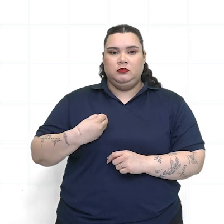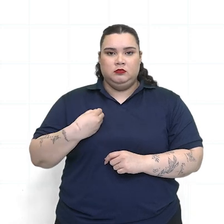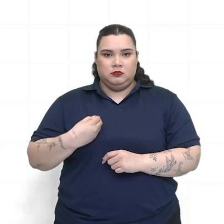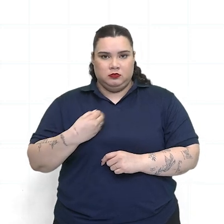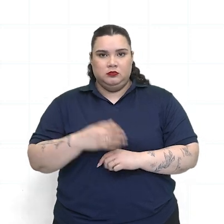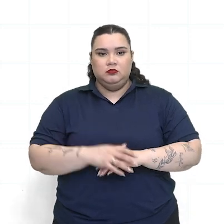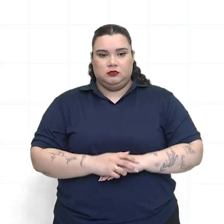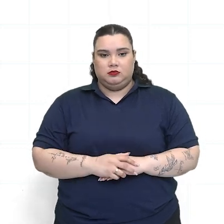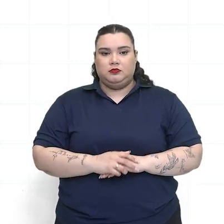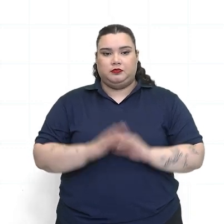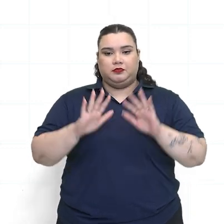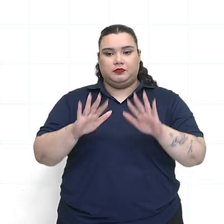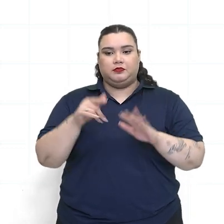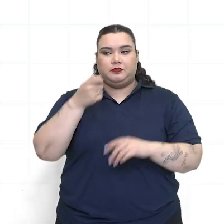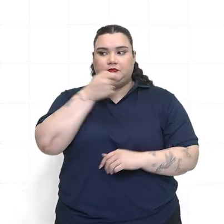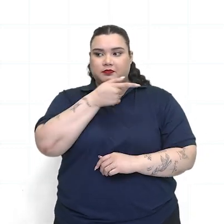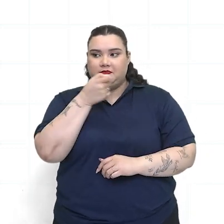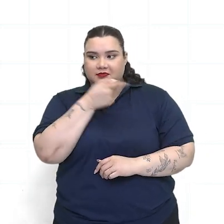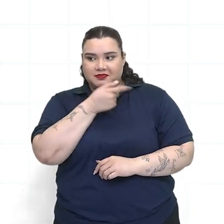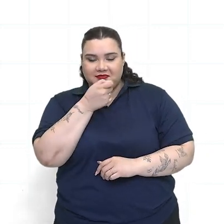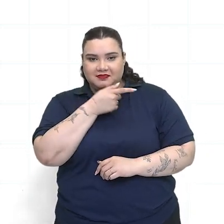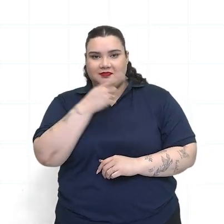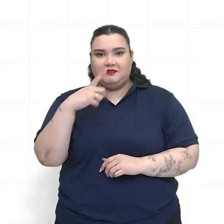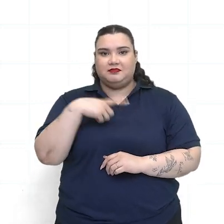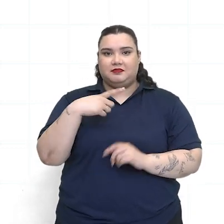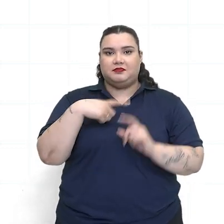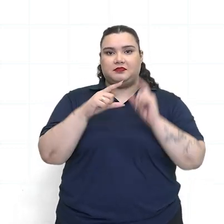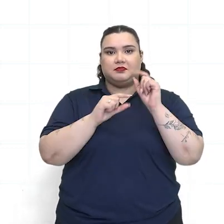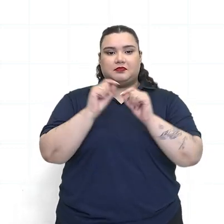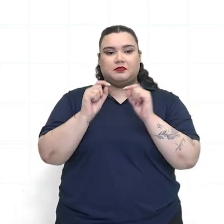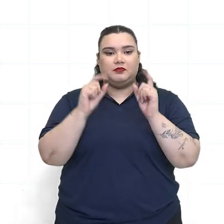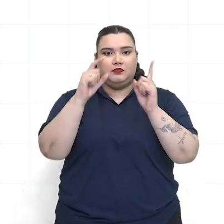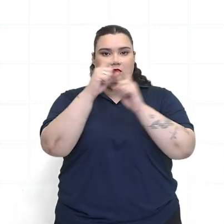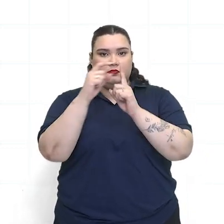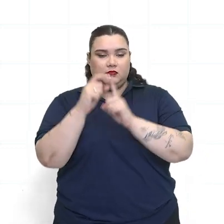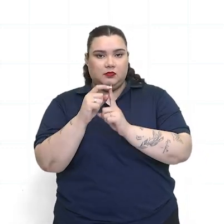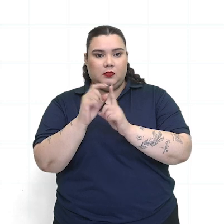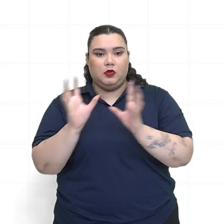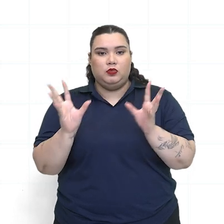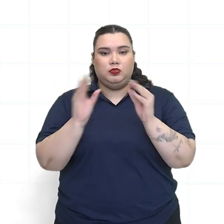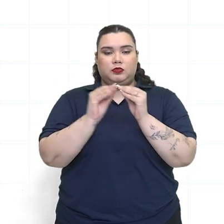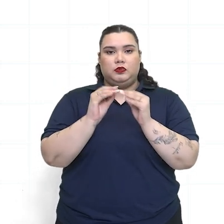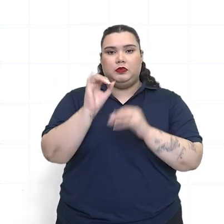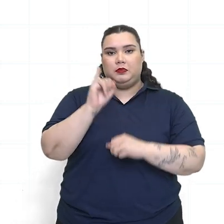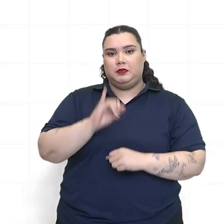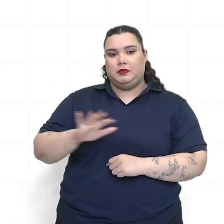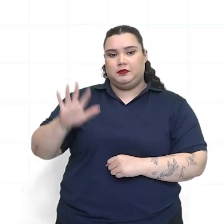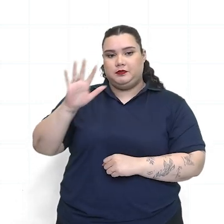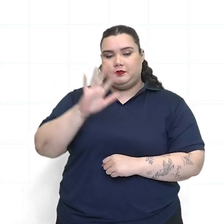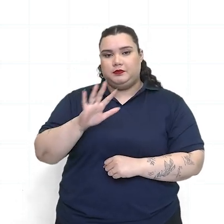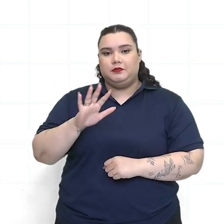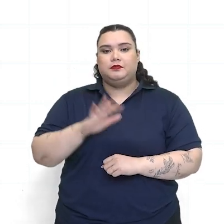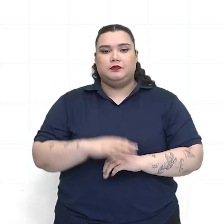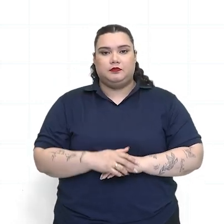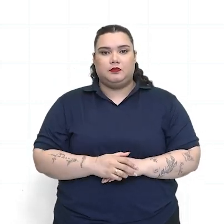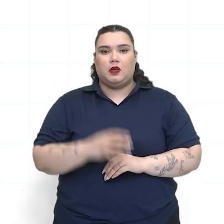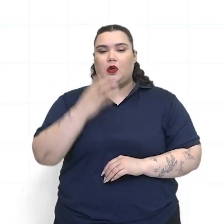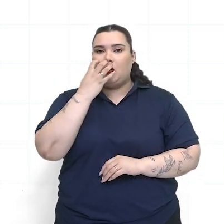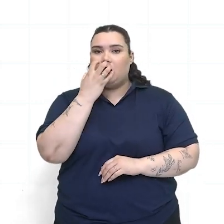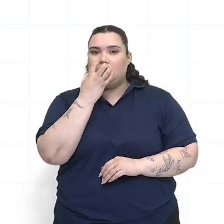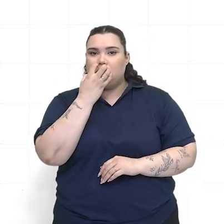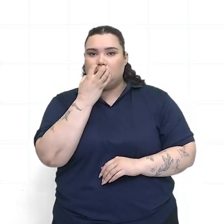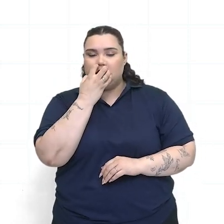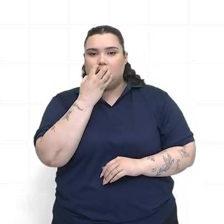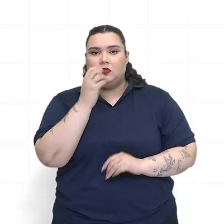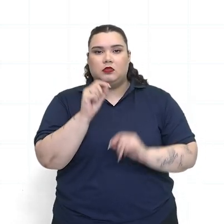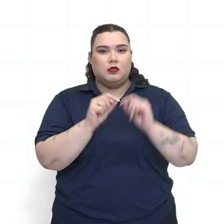o meme, ele tem palavras e imagens juntas. E aquele cachorro lá